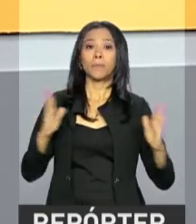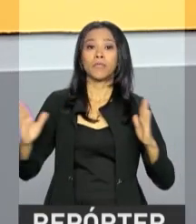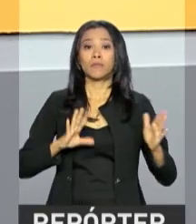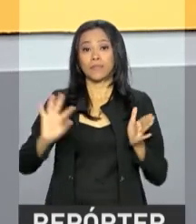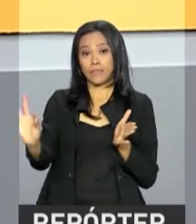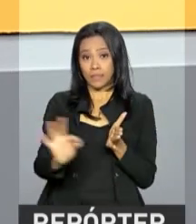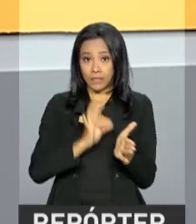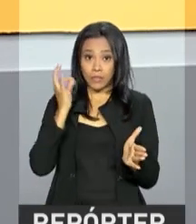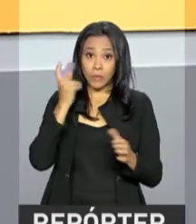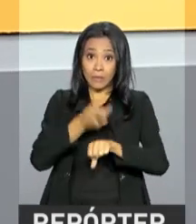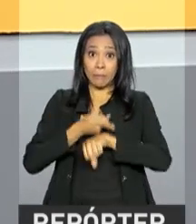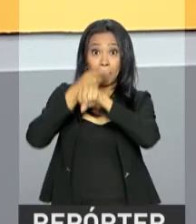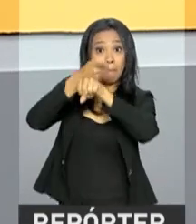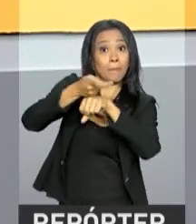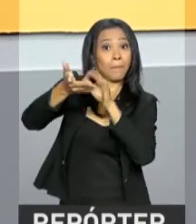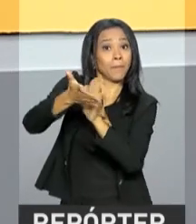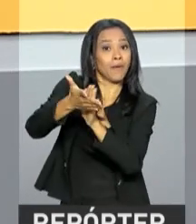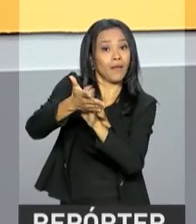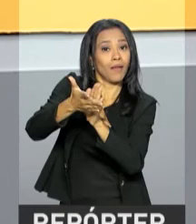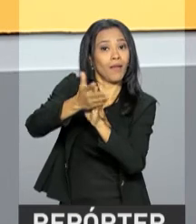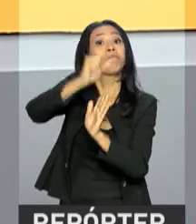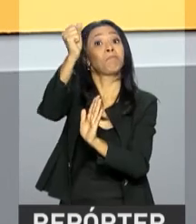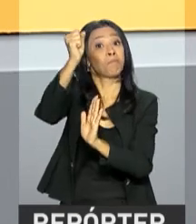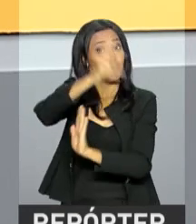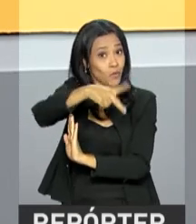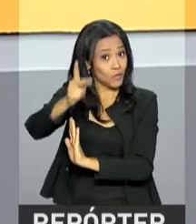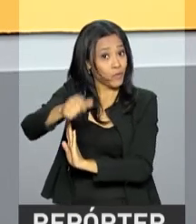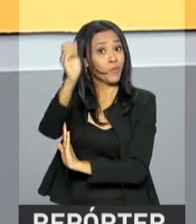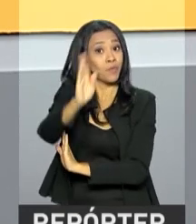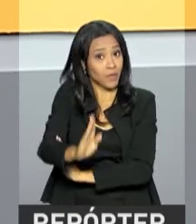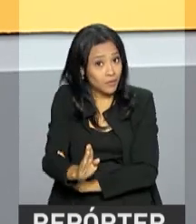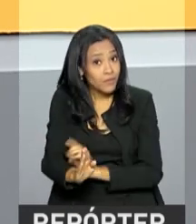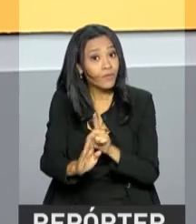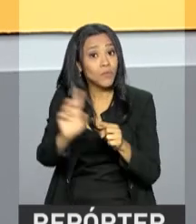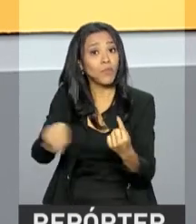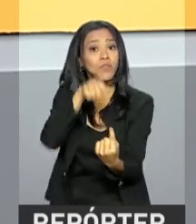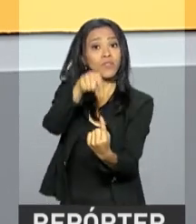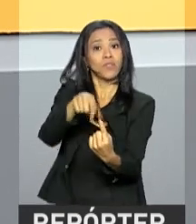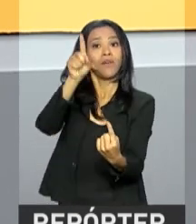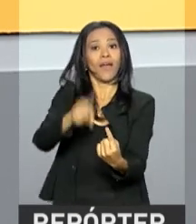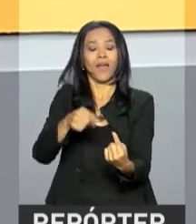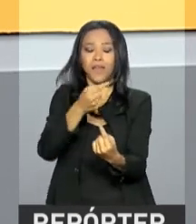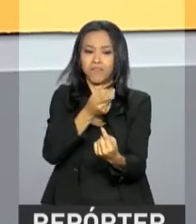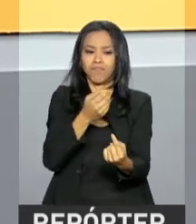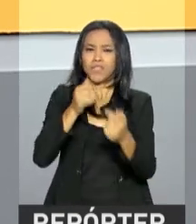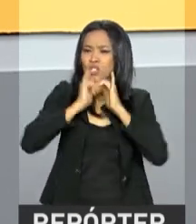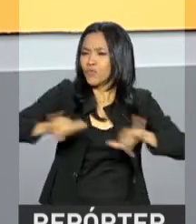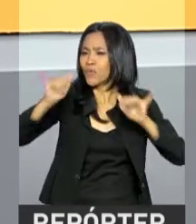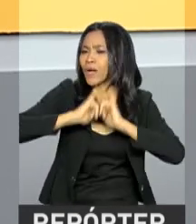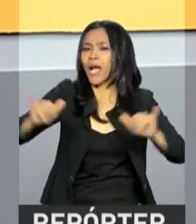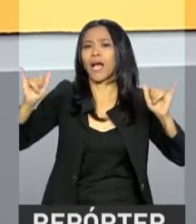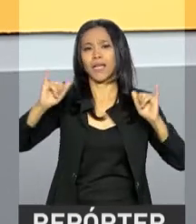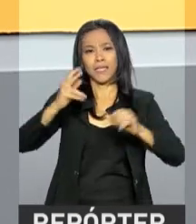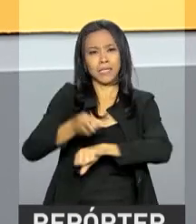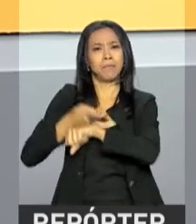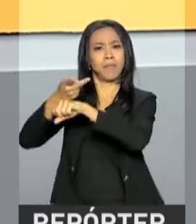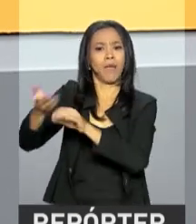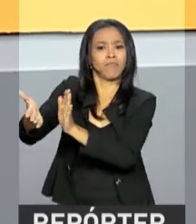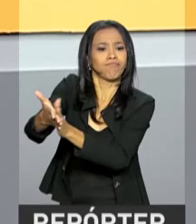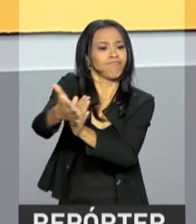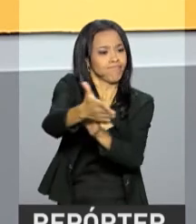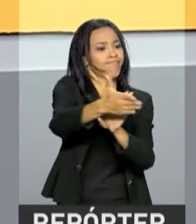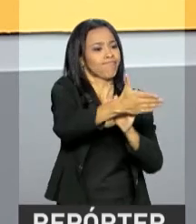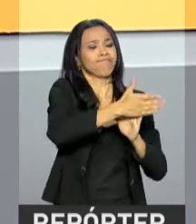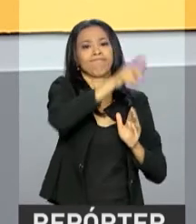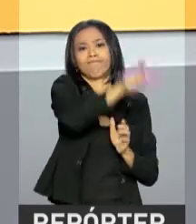para o prêmio professores do brasil a iniciativa busca reconhecer divulgar e premiar o trabalho de